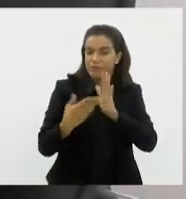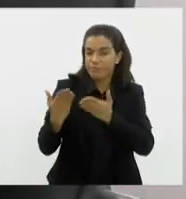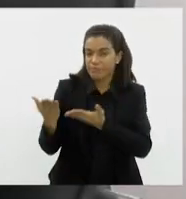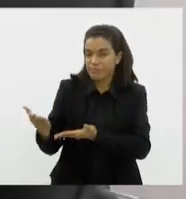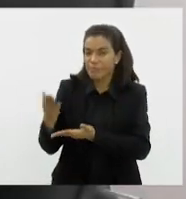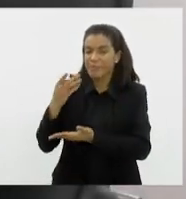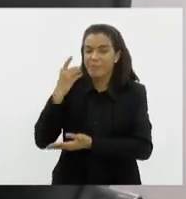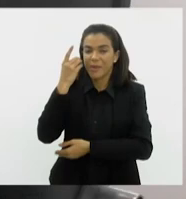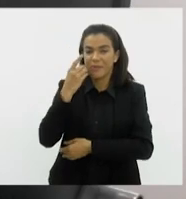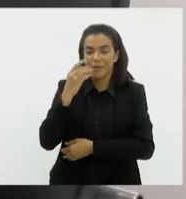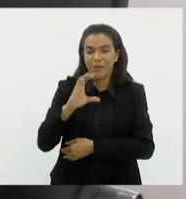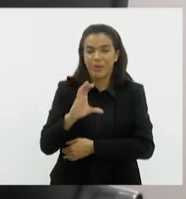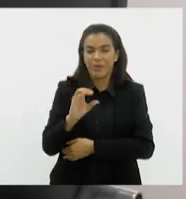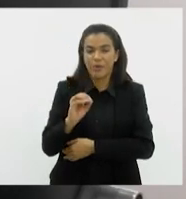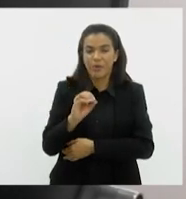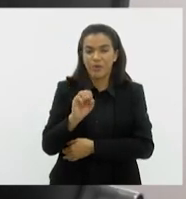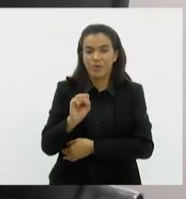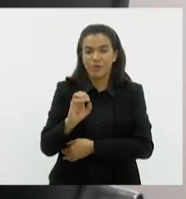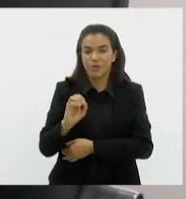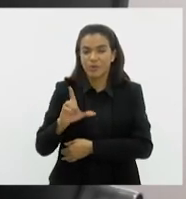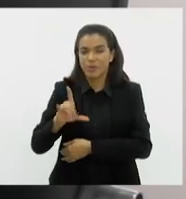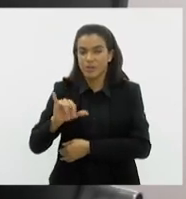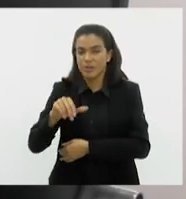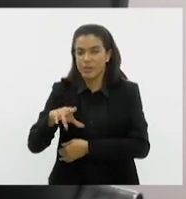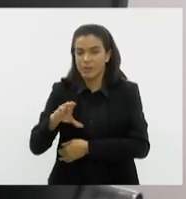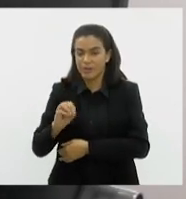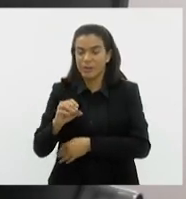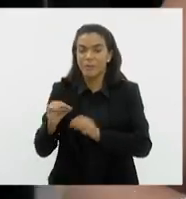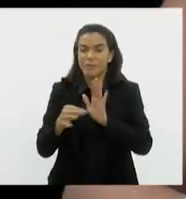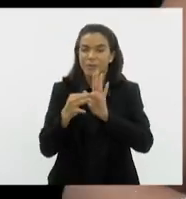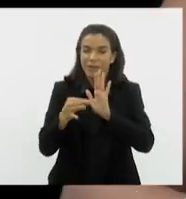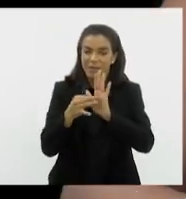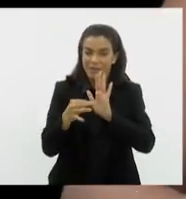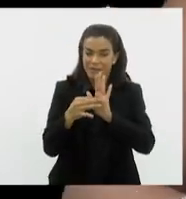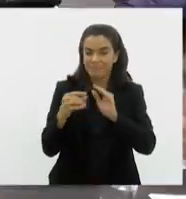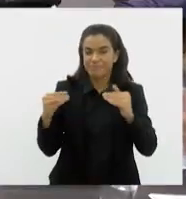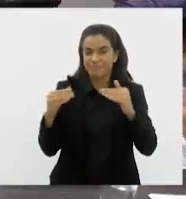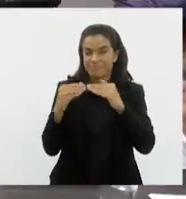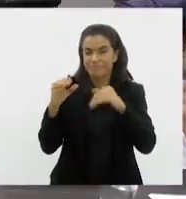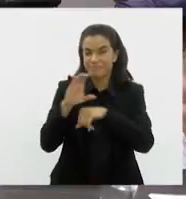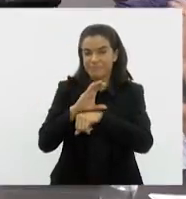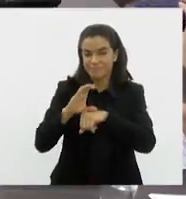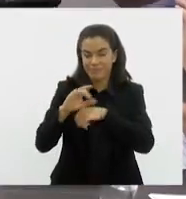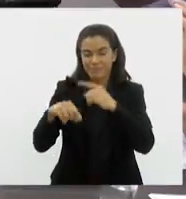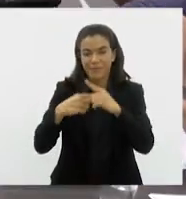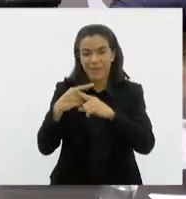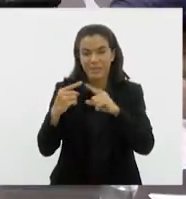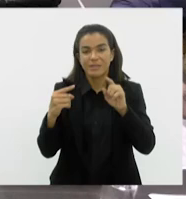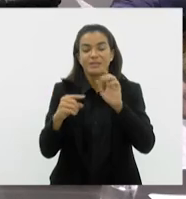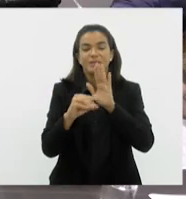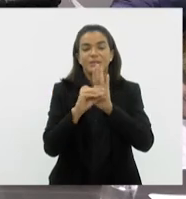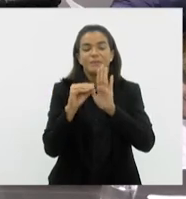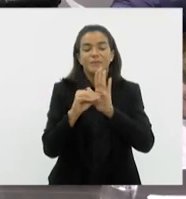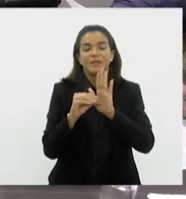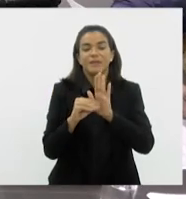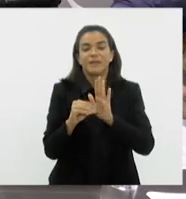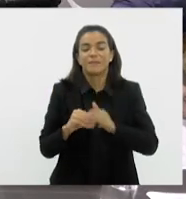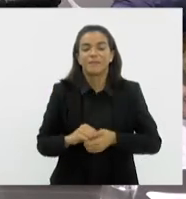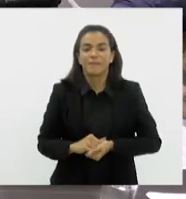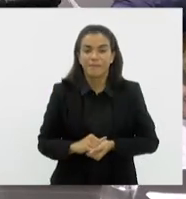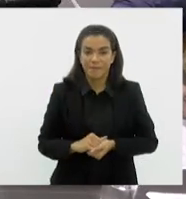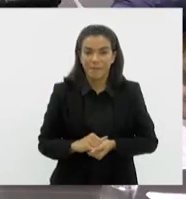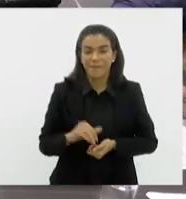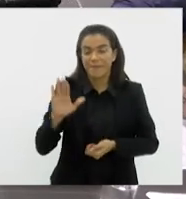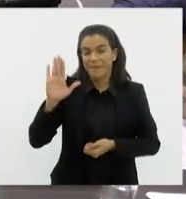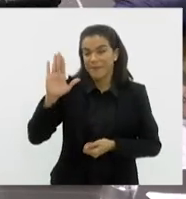Cozzolino. Parecer, deputado Vinícius Cozzolino. Parecer pela constitucionalidade com a emenda. Senhor presidente. Em discussão, deputado